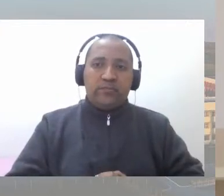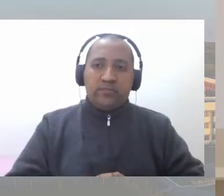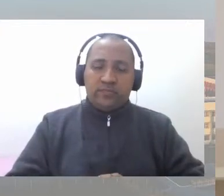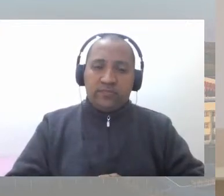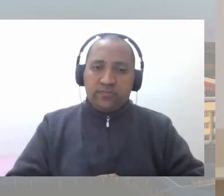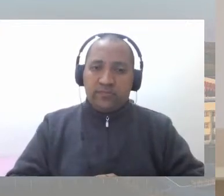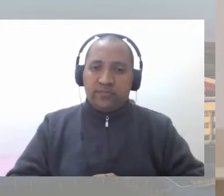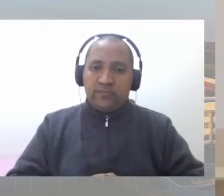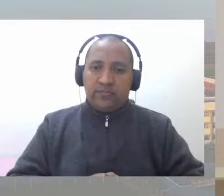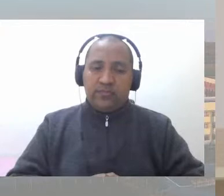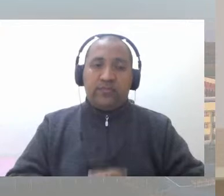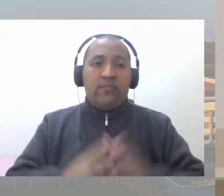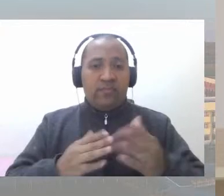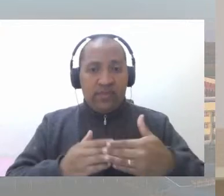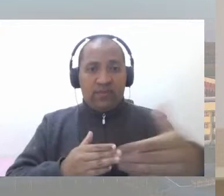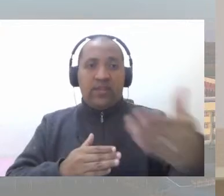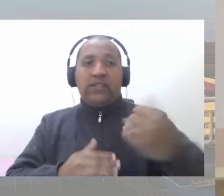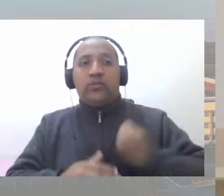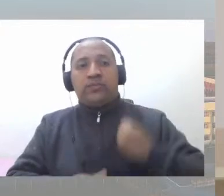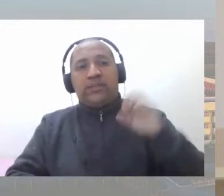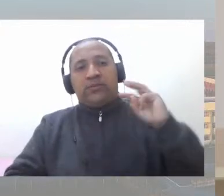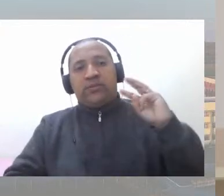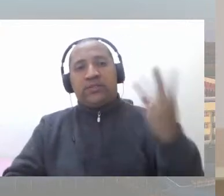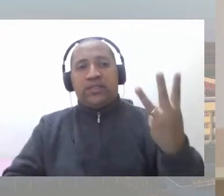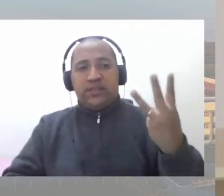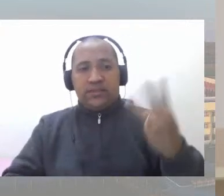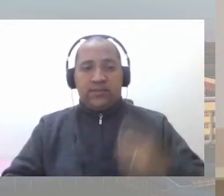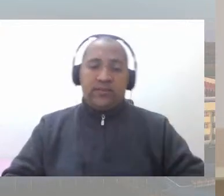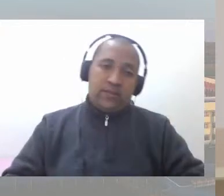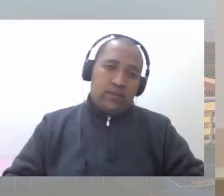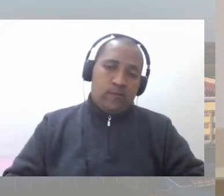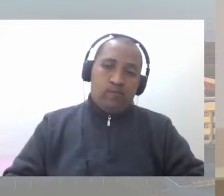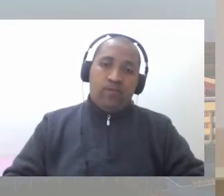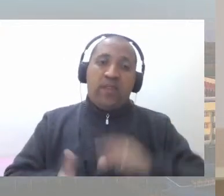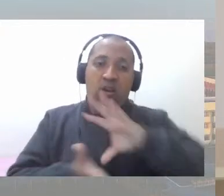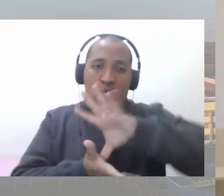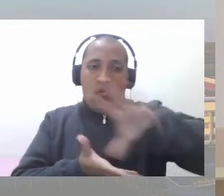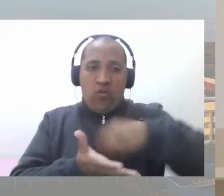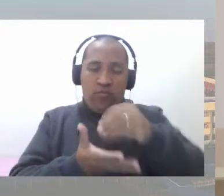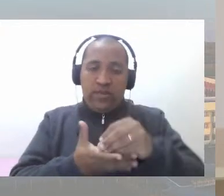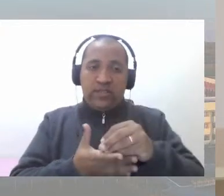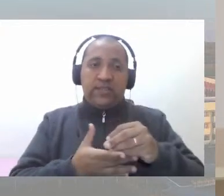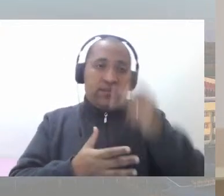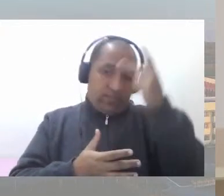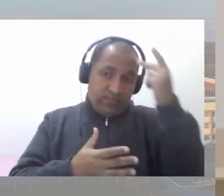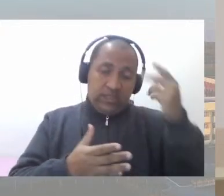passando para o item 3. Recomposição de comissão.